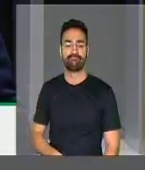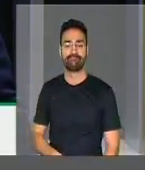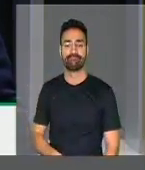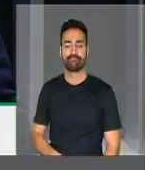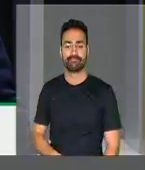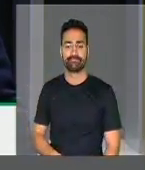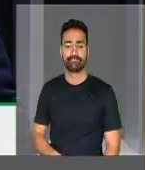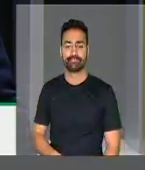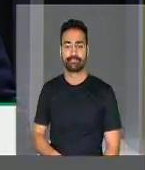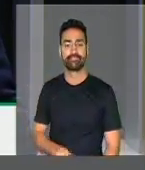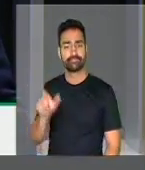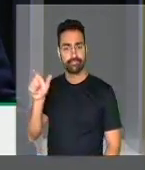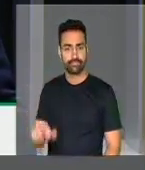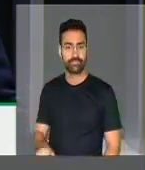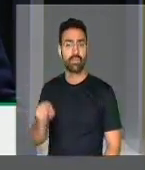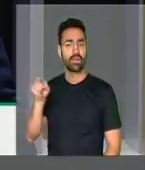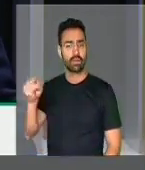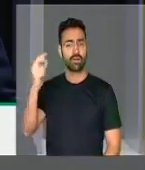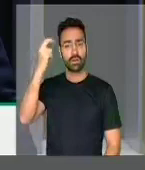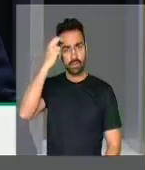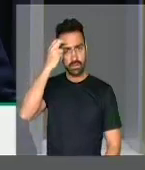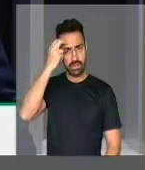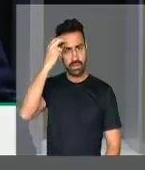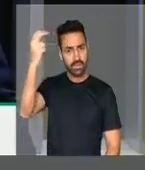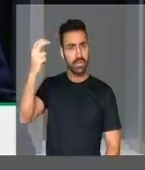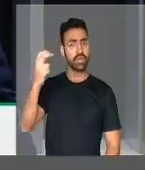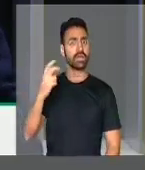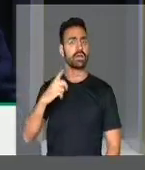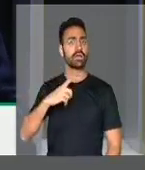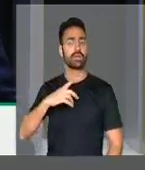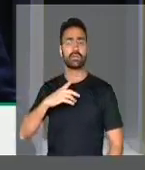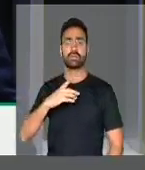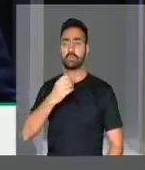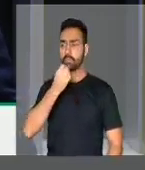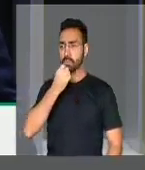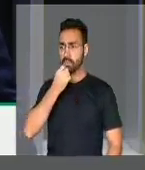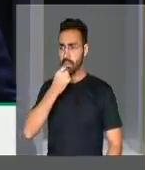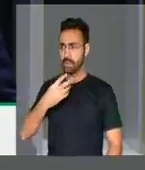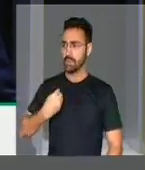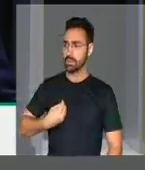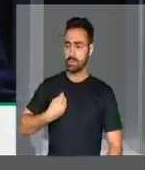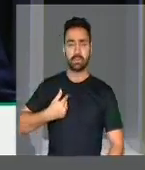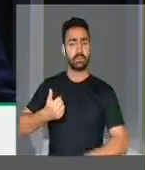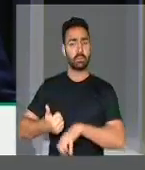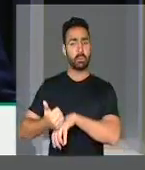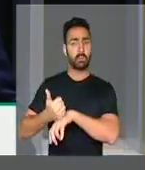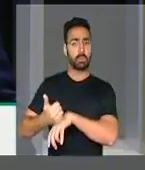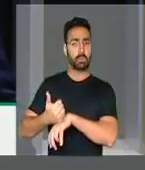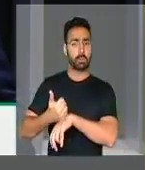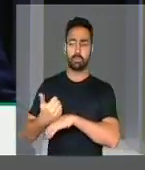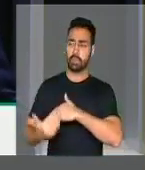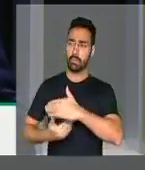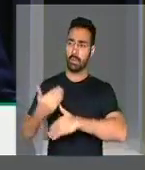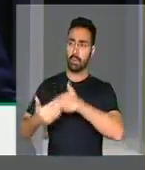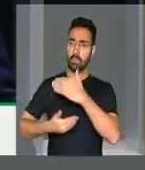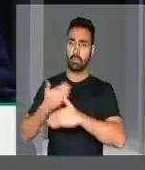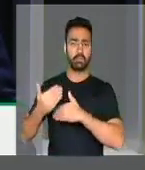preparo intelectual e da carreira virtuosa de um elevado